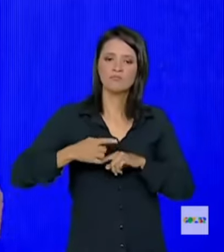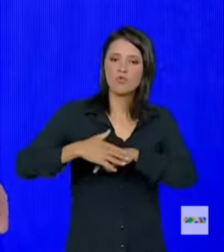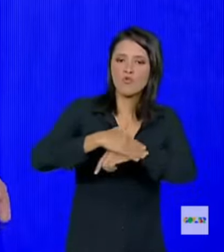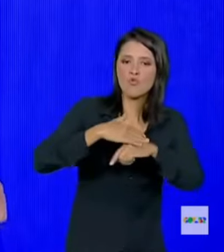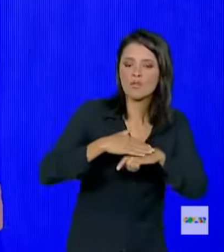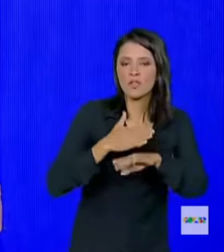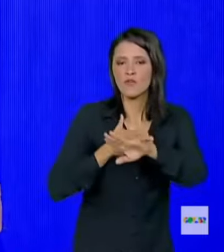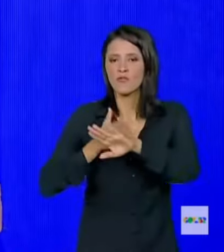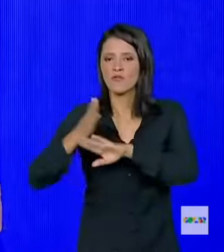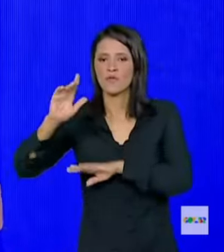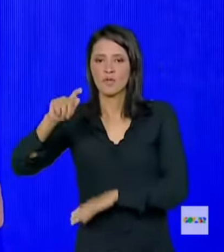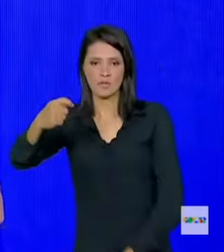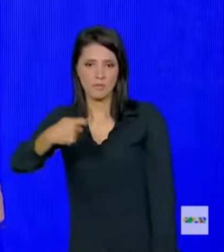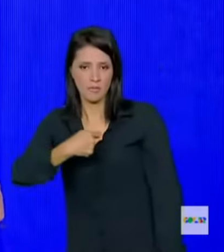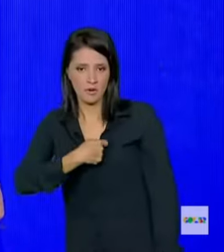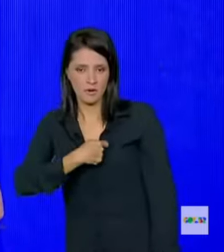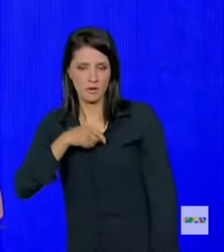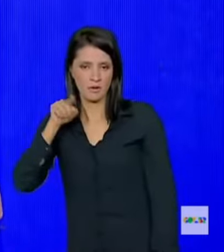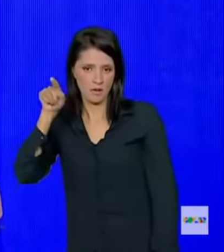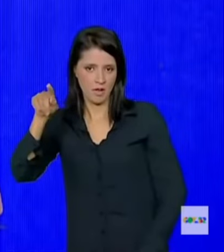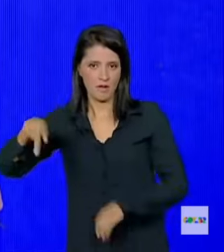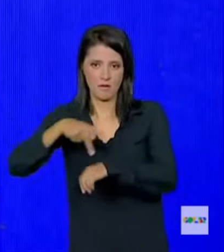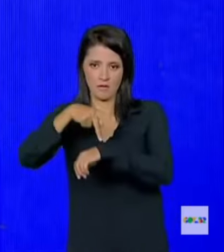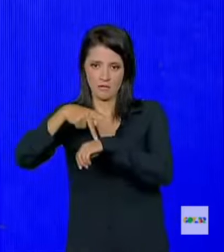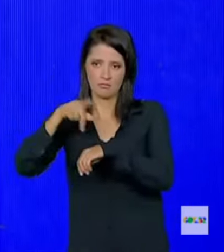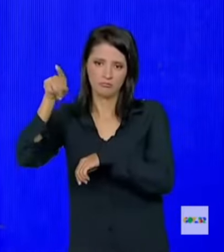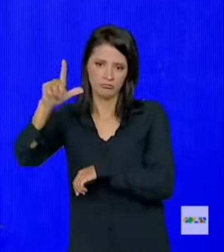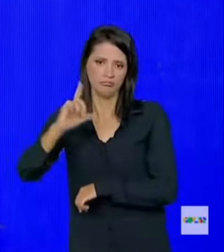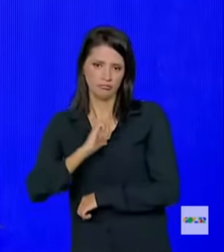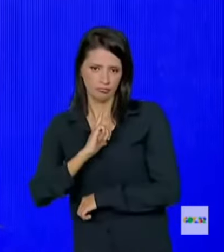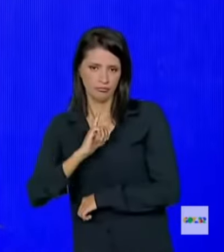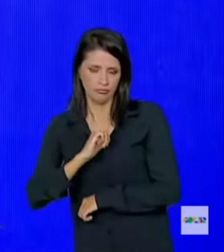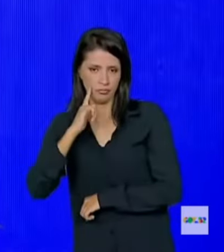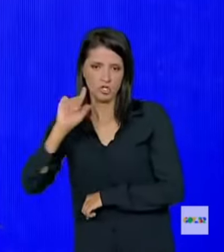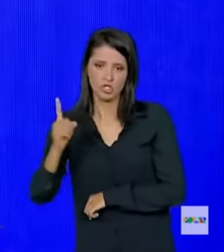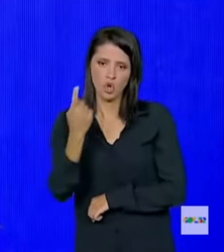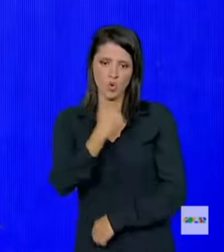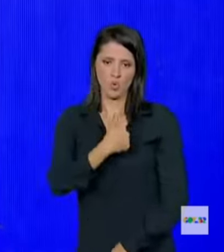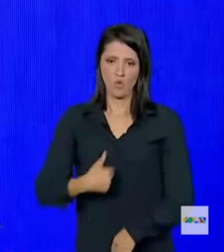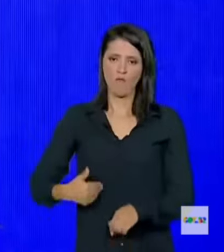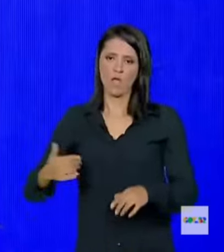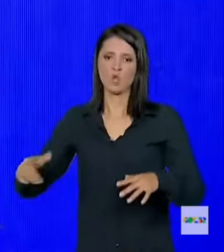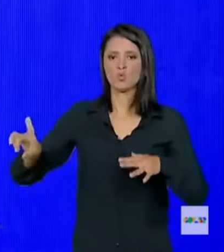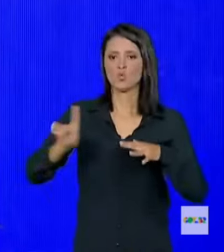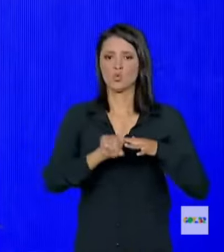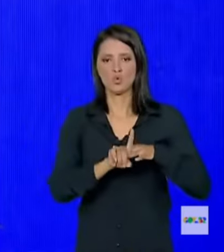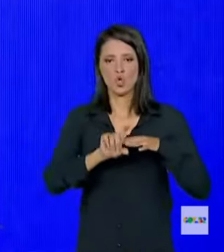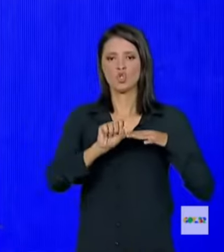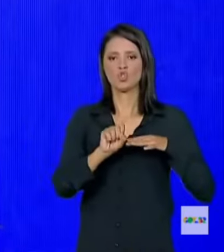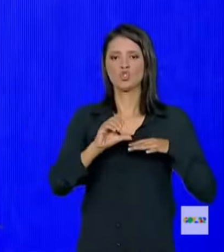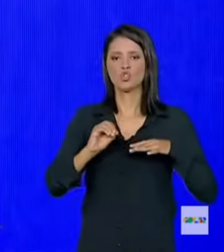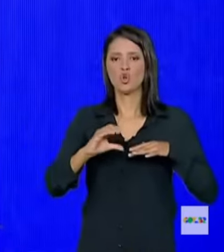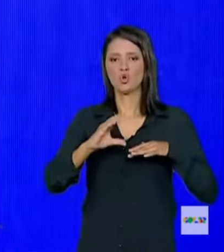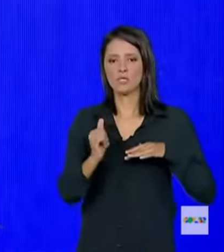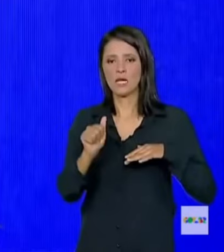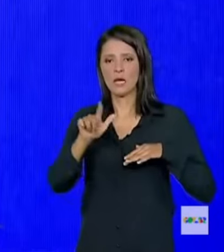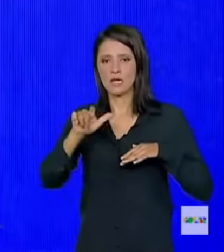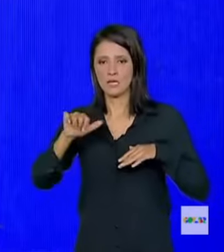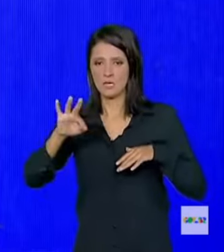na Espanha. A Espanha tinha eleito um governo socialista e esse governo tinha